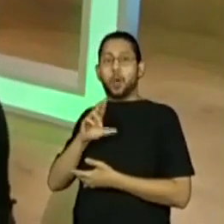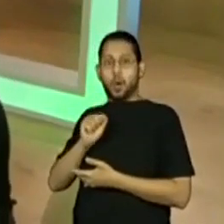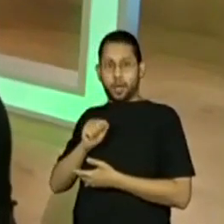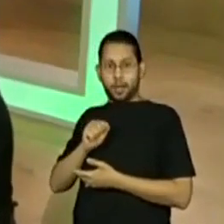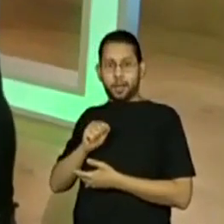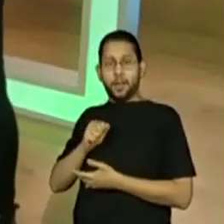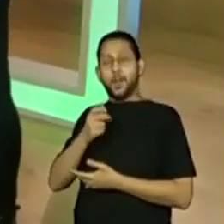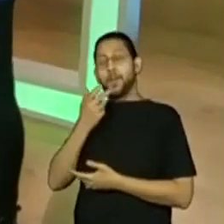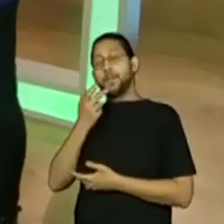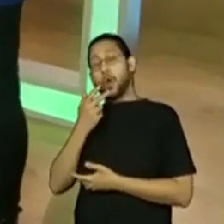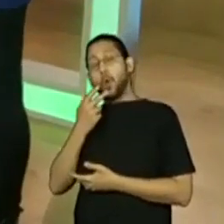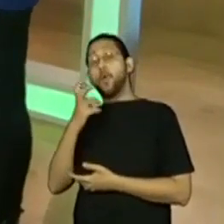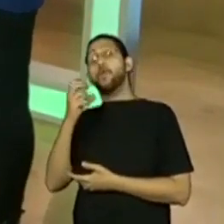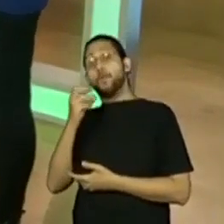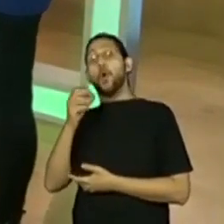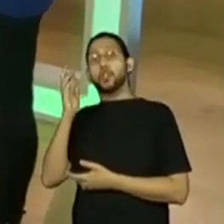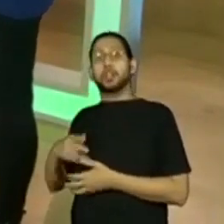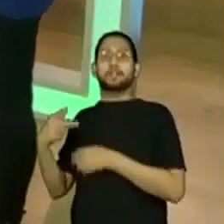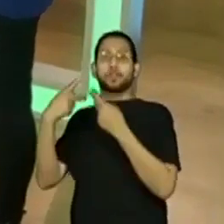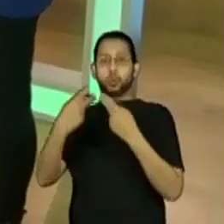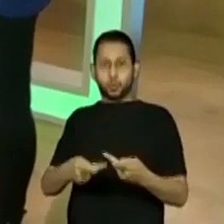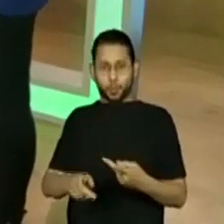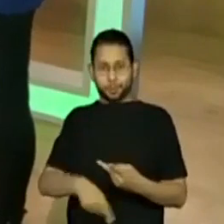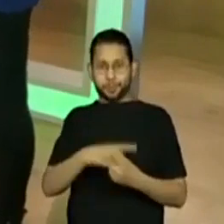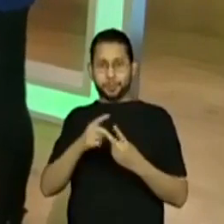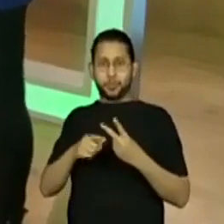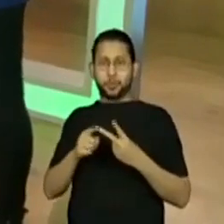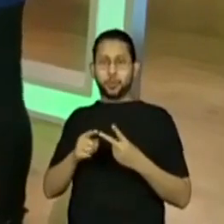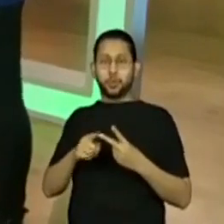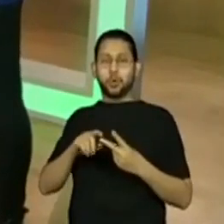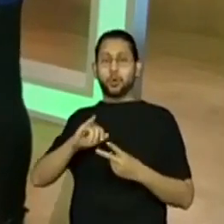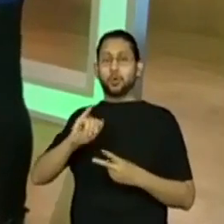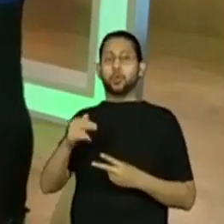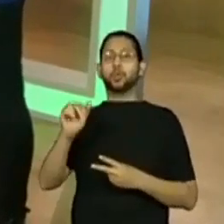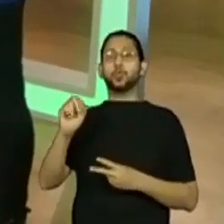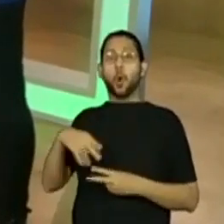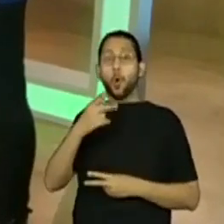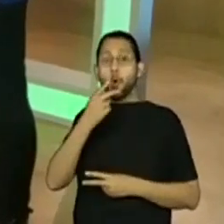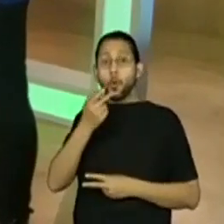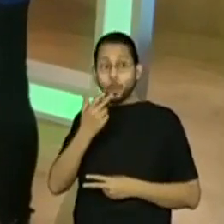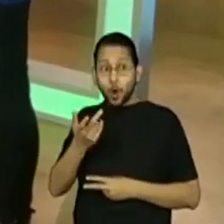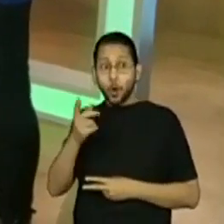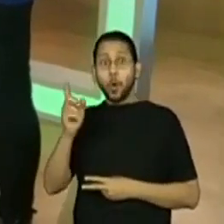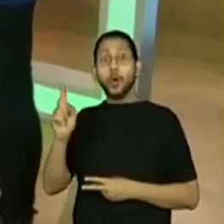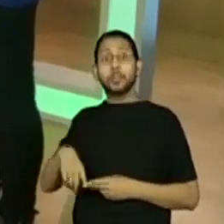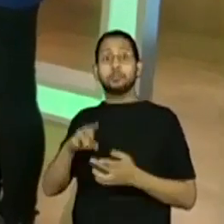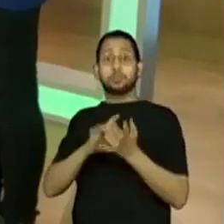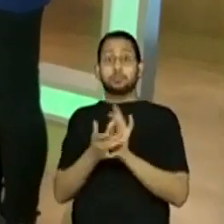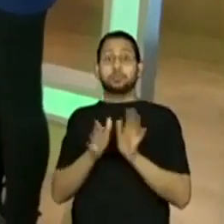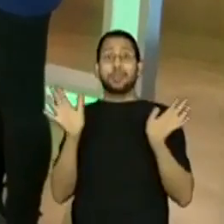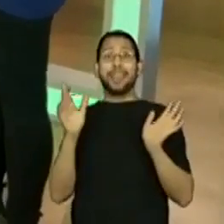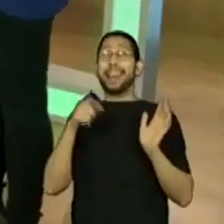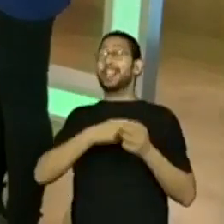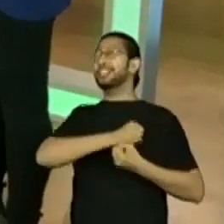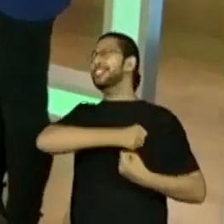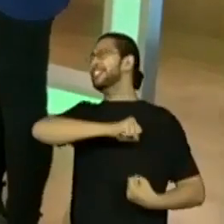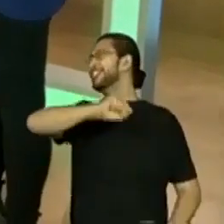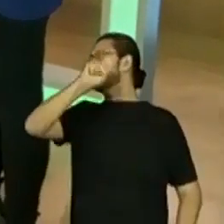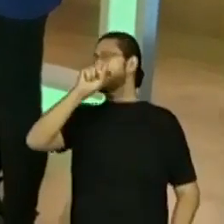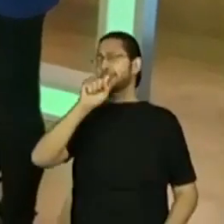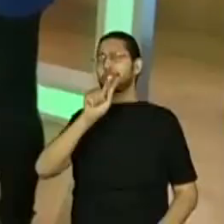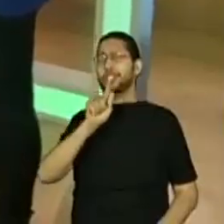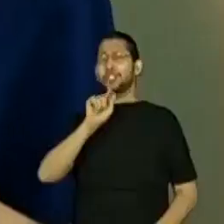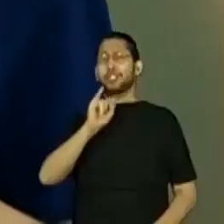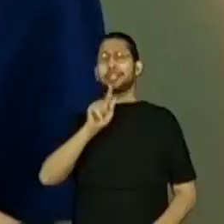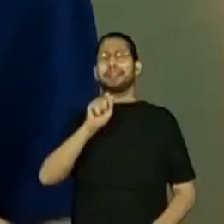que adorou. O Legal. John, ele descreveu com uma palavra o tamanho. Ele disse que é gigante. Nossa.